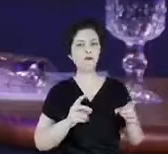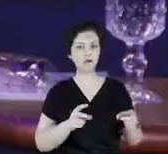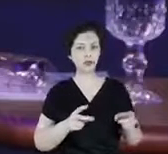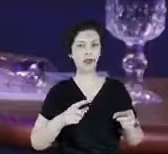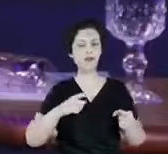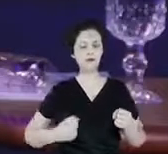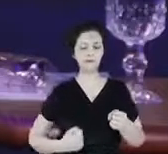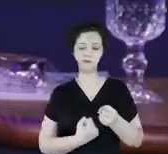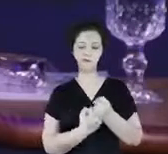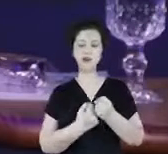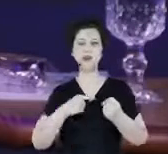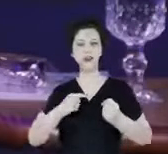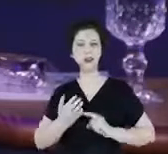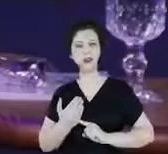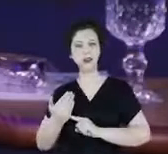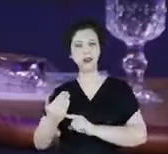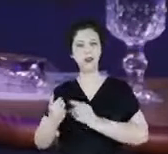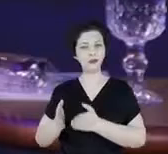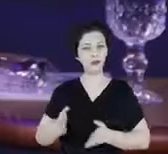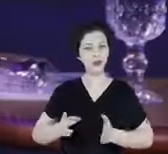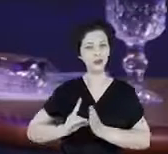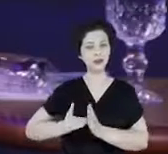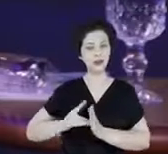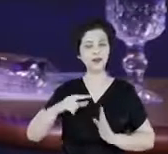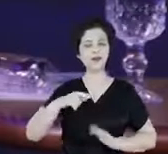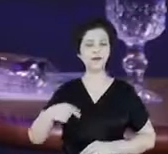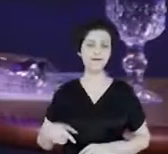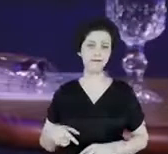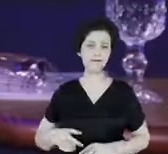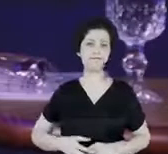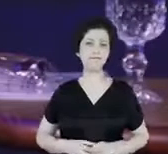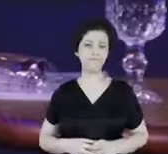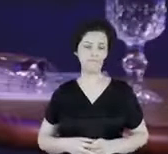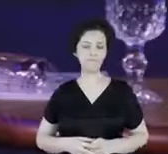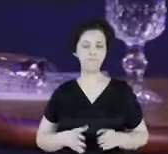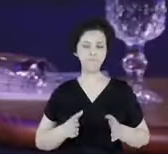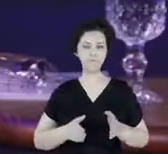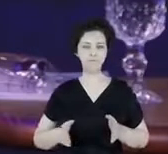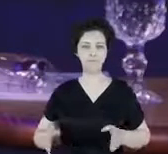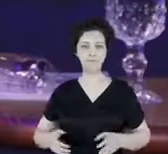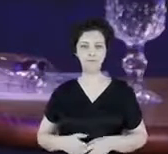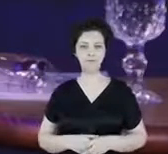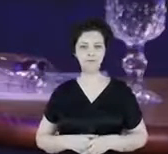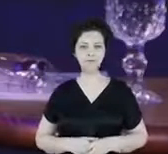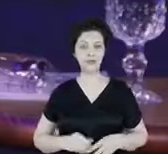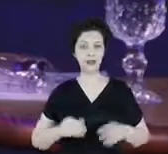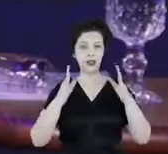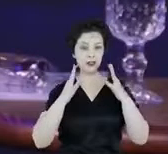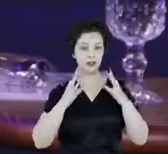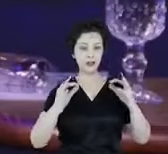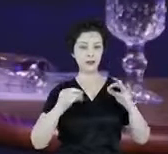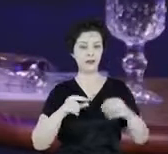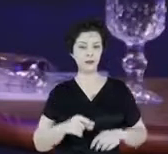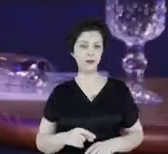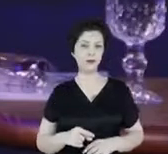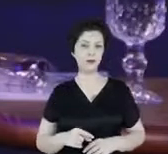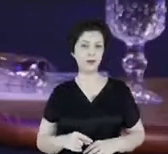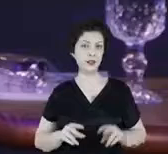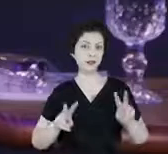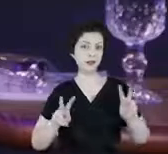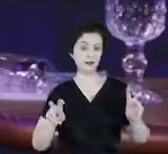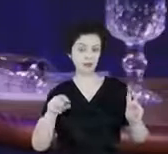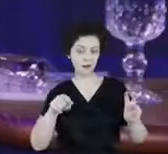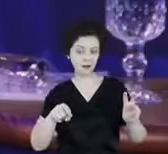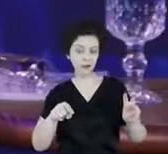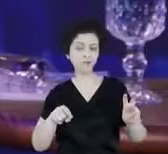apoiada fortemente apoiada em processo digitais é bom então dando a atenção devida a esse tema